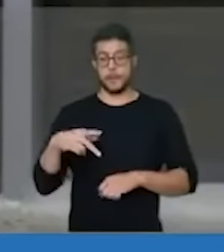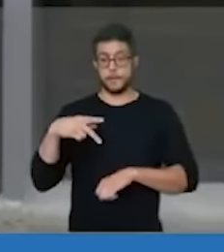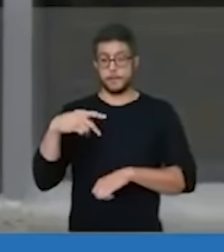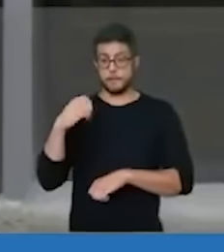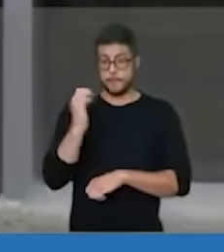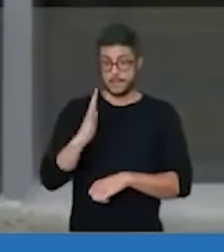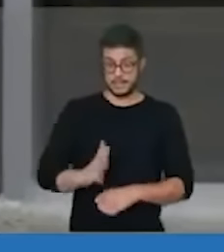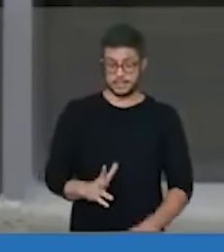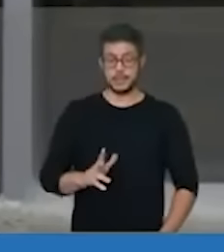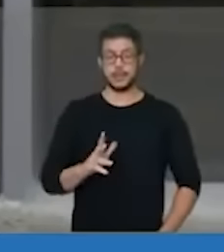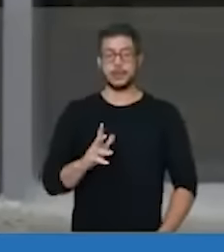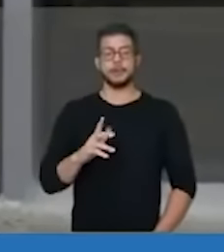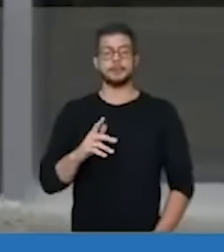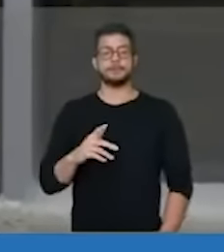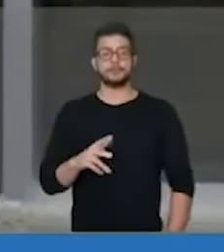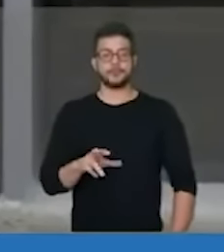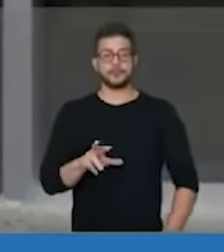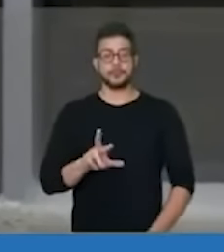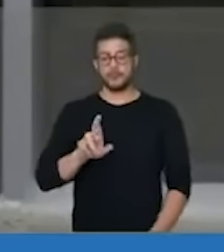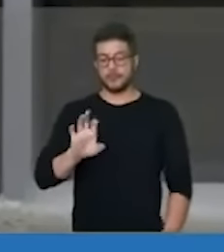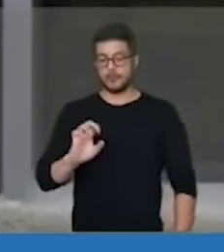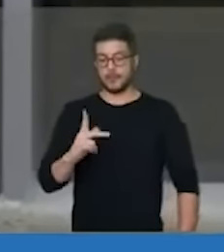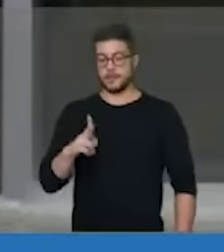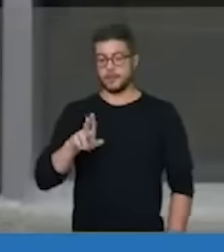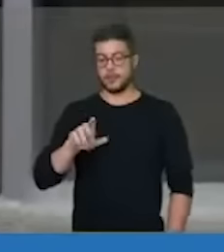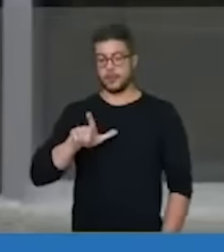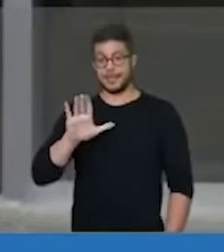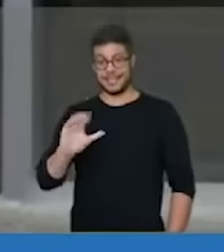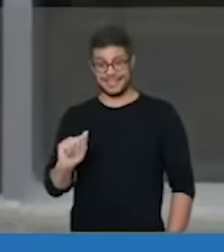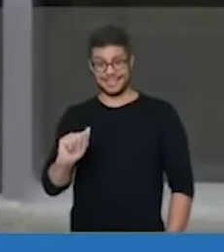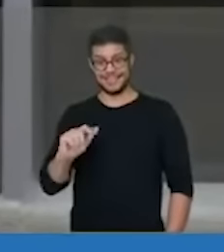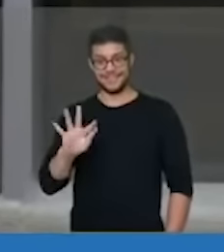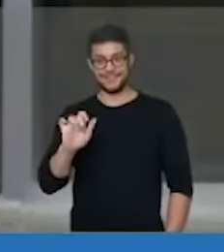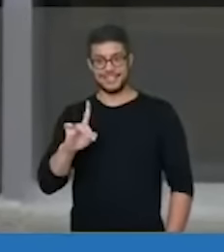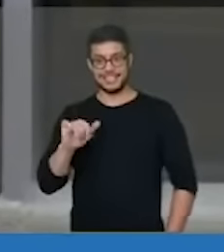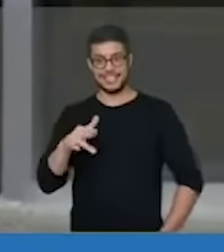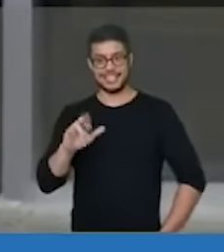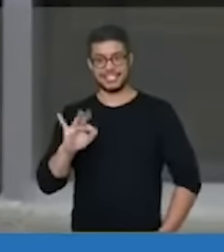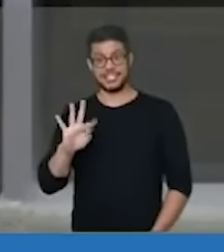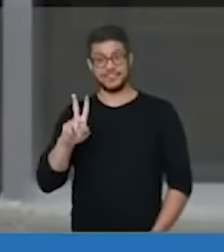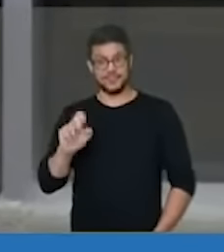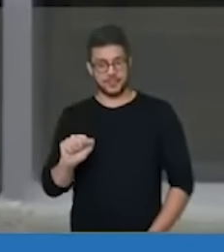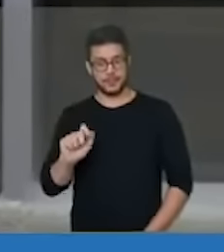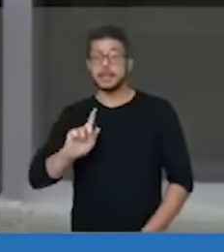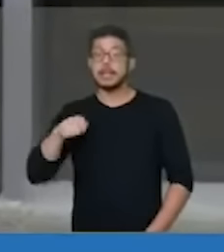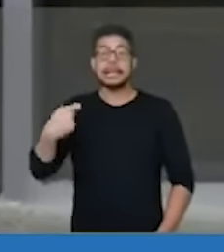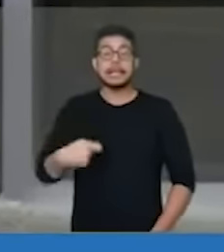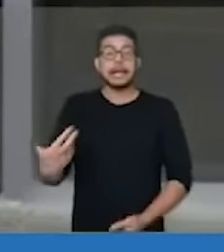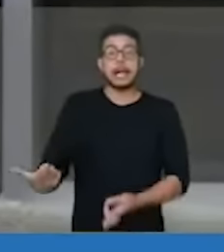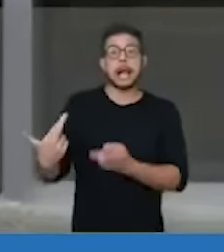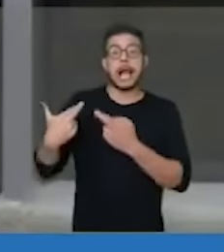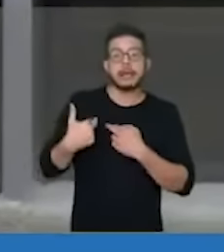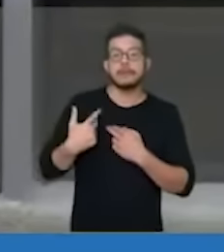O executivo, que executa o orçamento. É claro que a nossa contribuição, a nossa